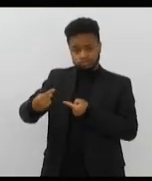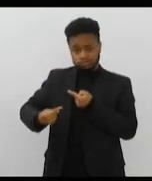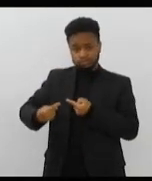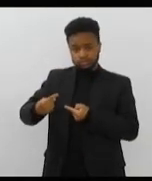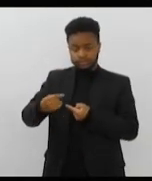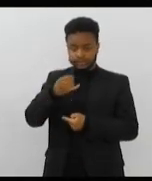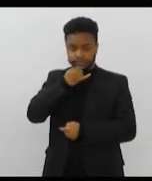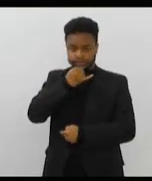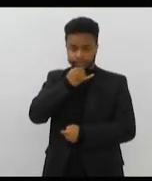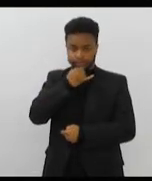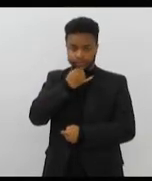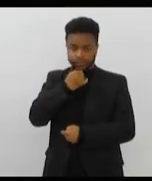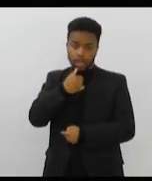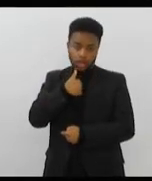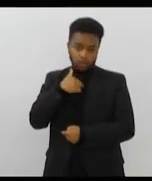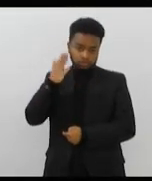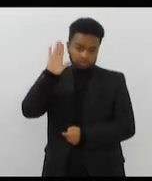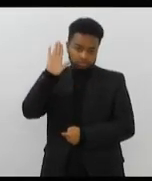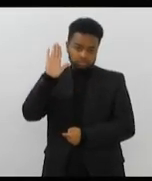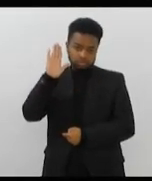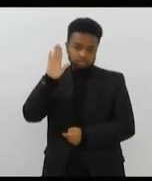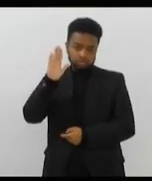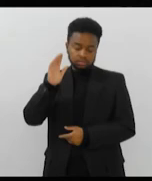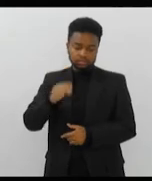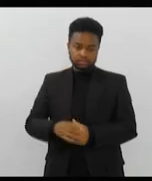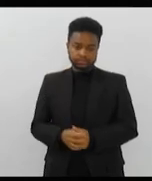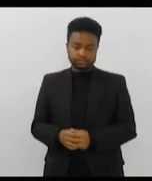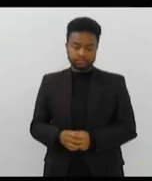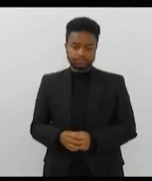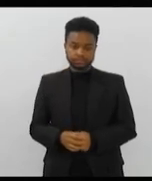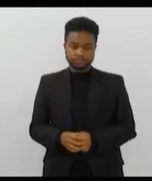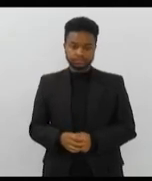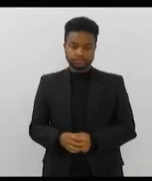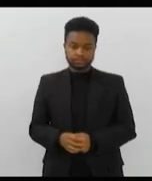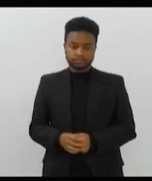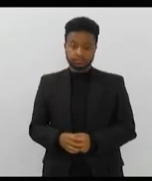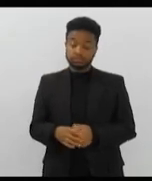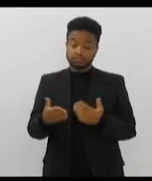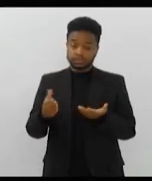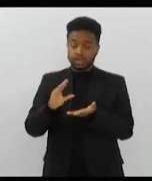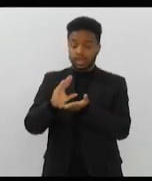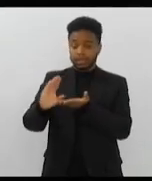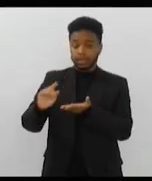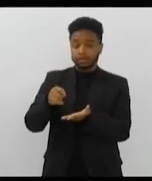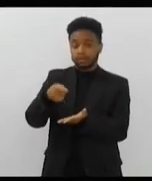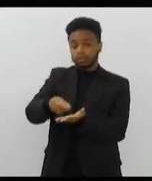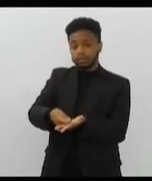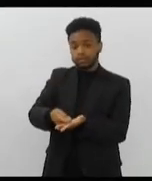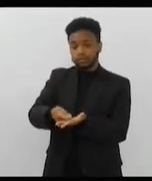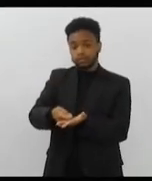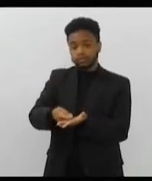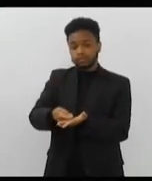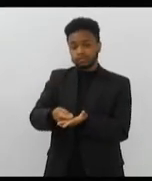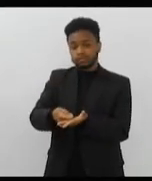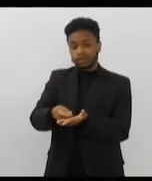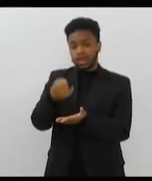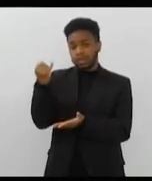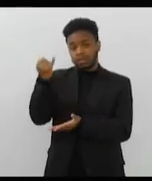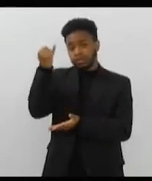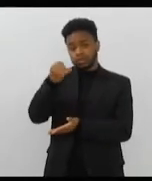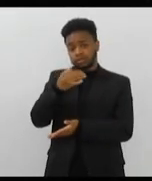como, por exemplo, eu exerço meu mandato, a emenda impositiva não é tão